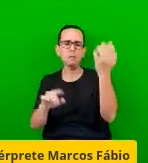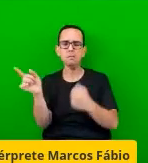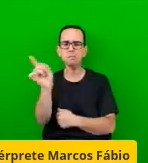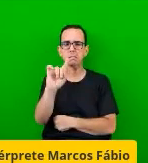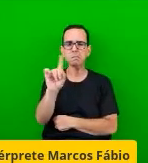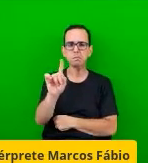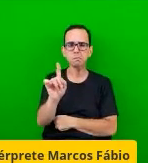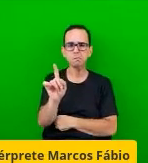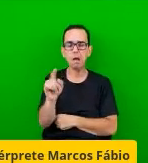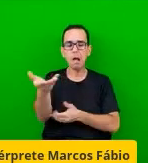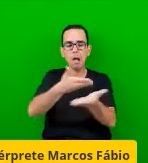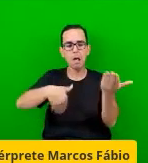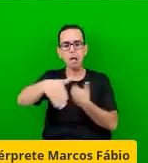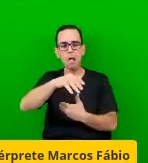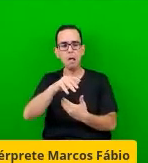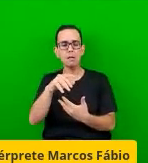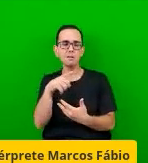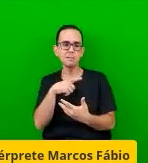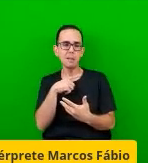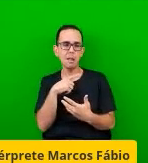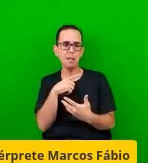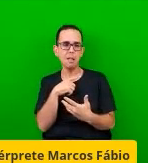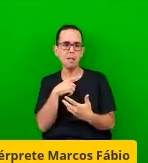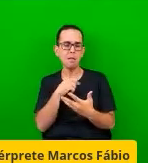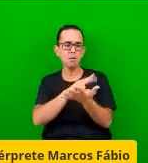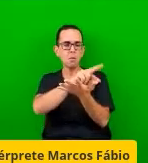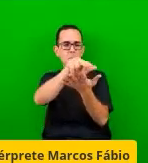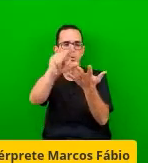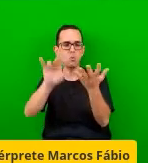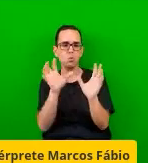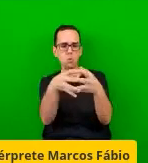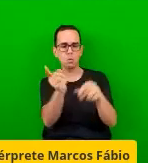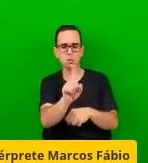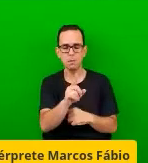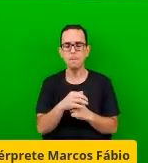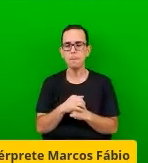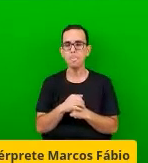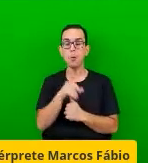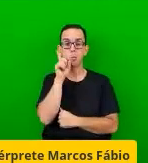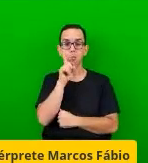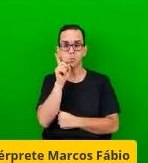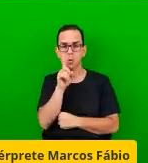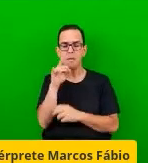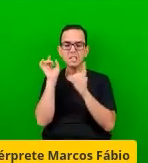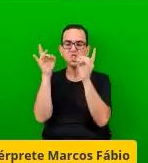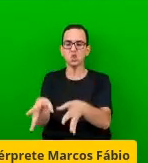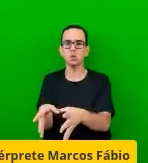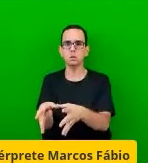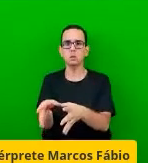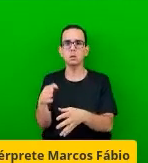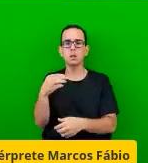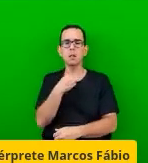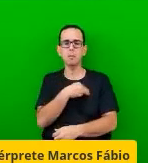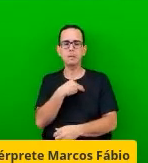pelas relações a partir das instituições multilaterais, tá? Os Estados Unidos ele vai desistir daquela missão